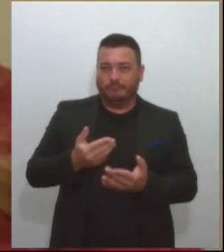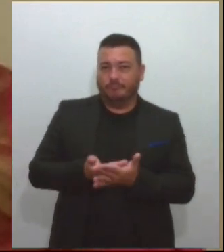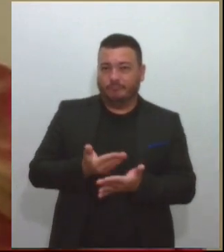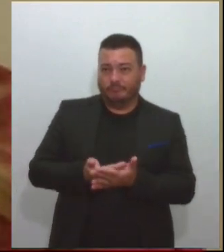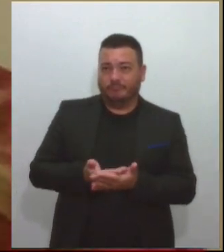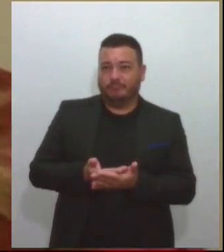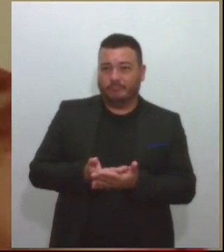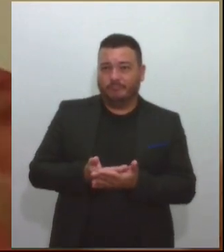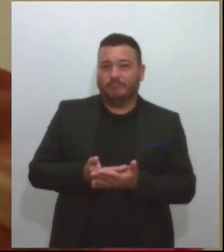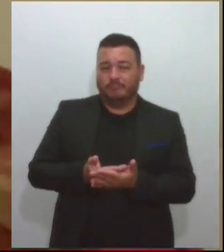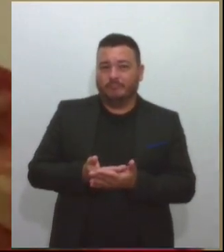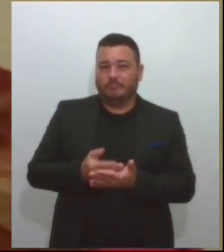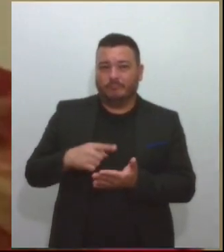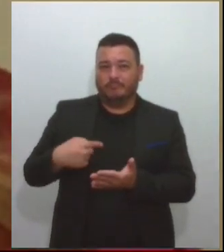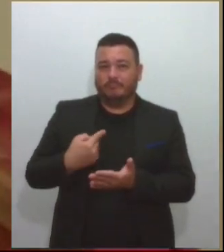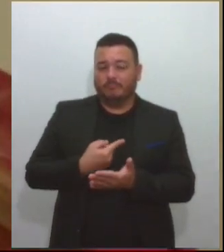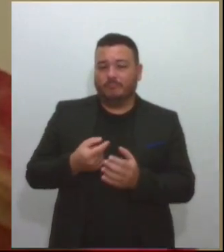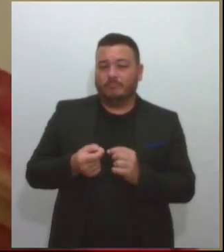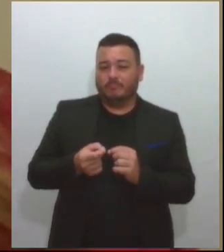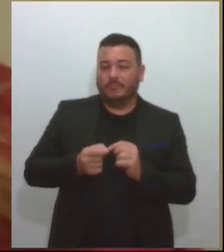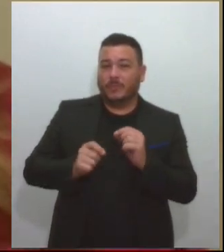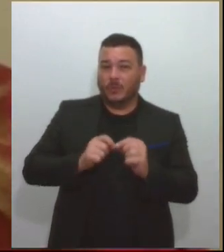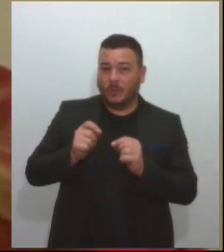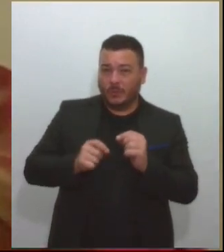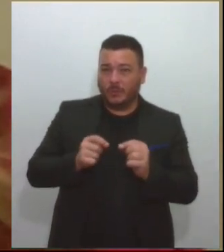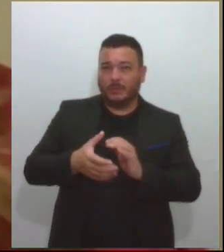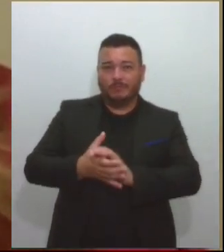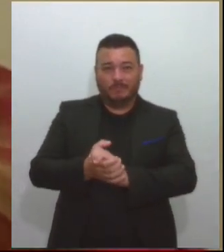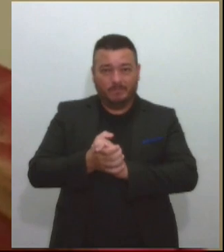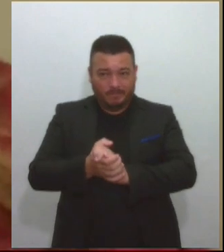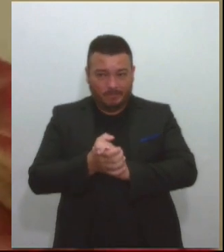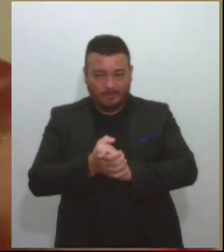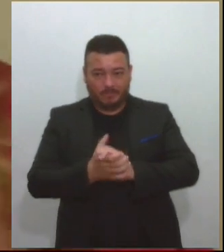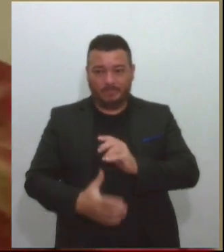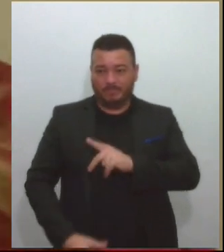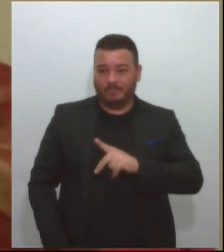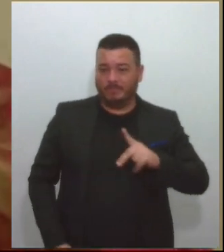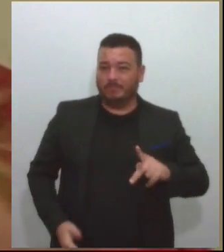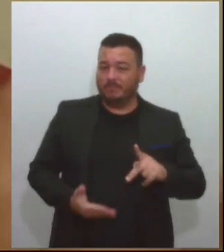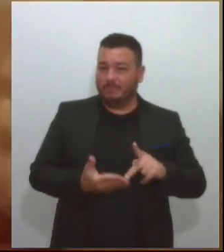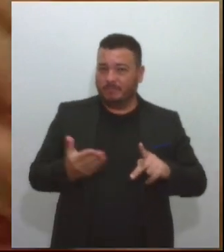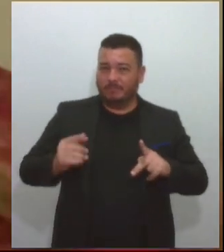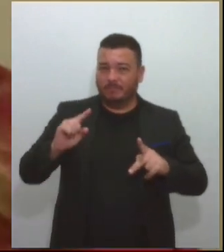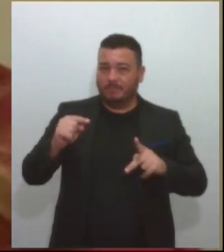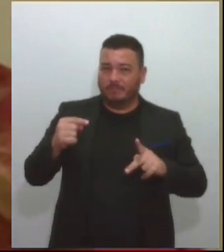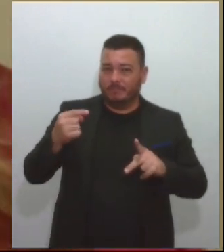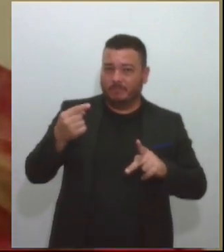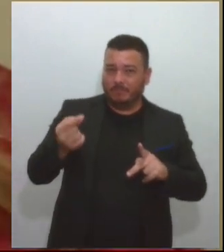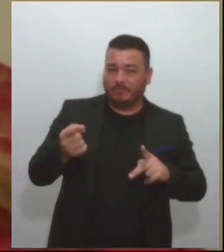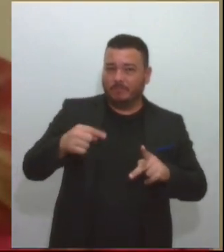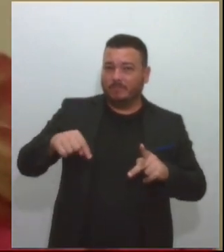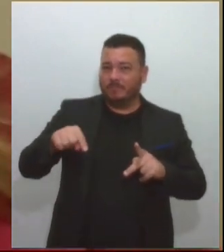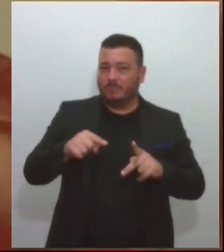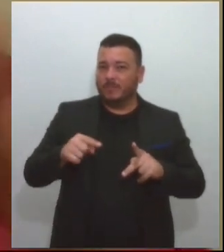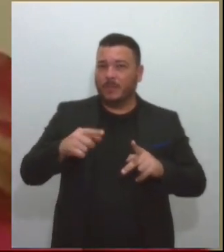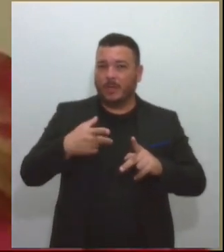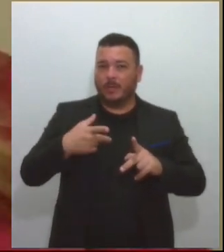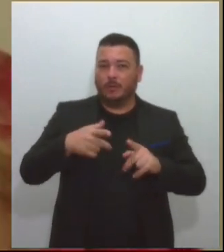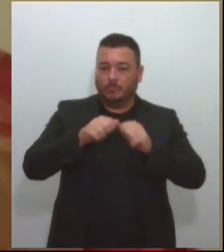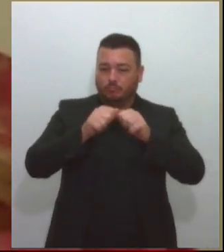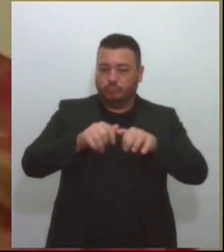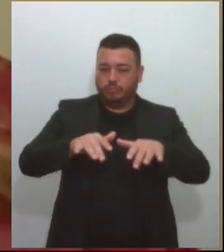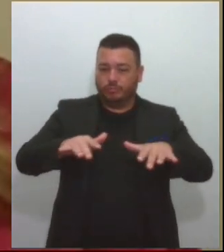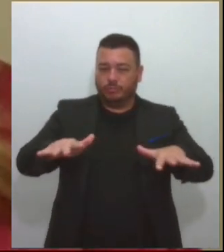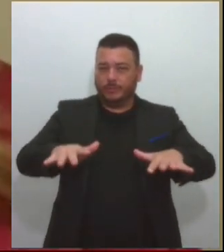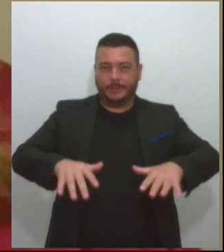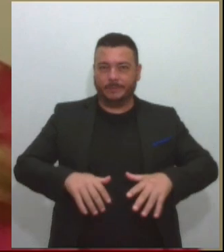fazer uma formação com esses professores para que depois eles sejam multiplicadores.